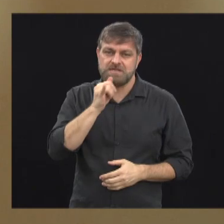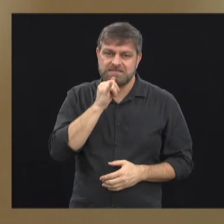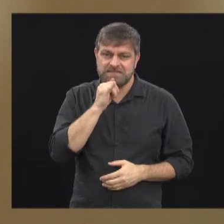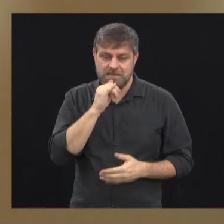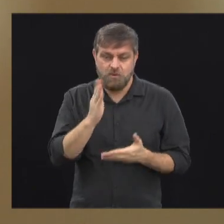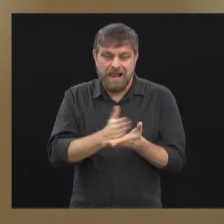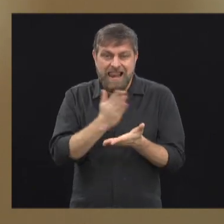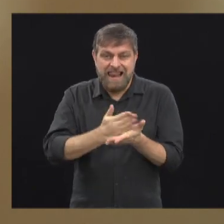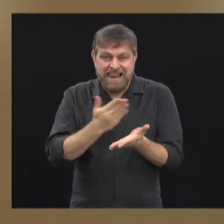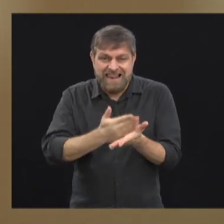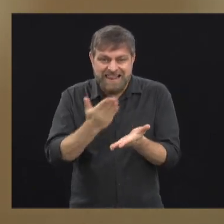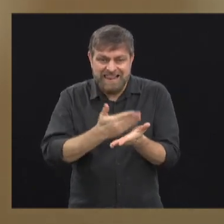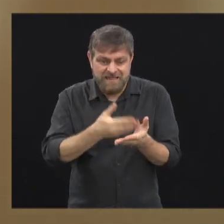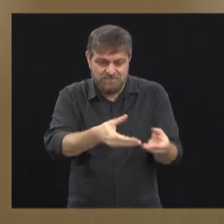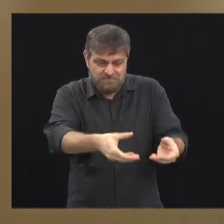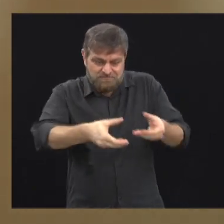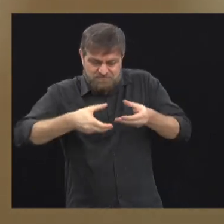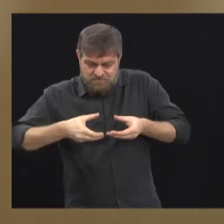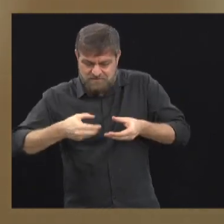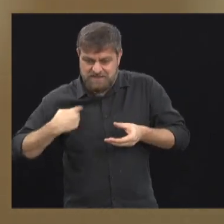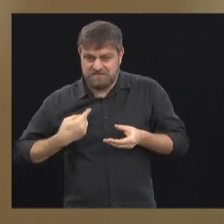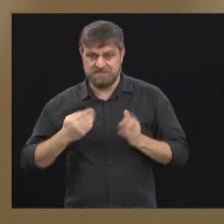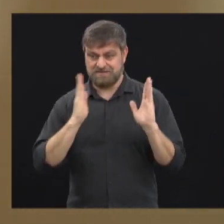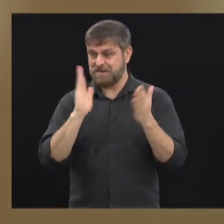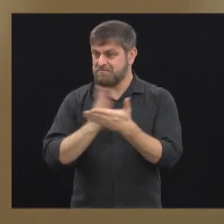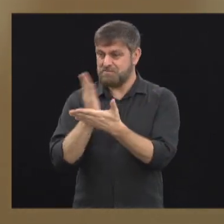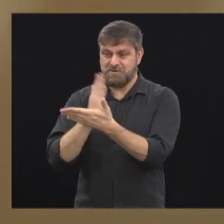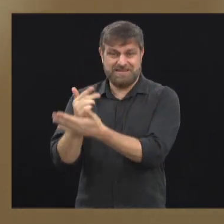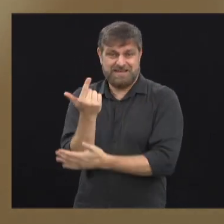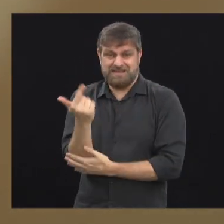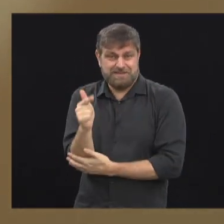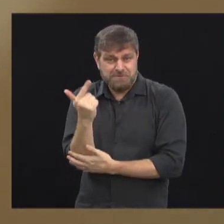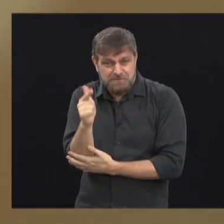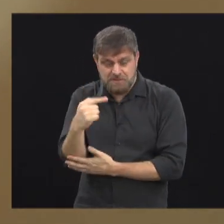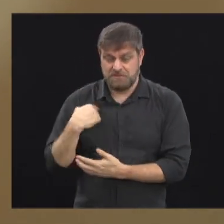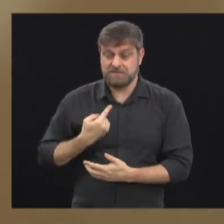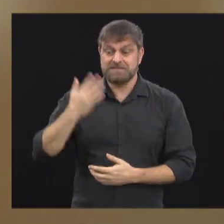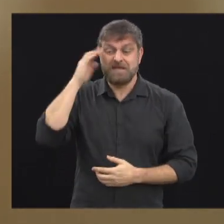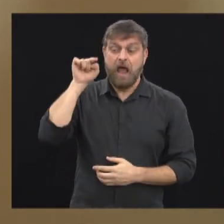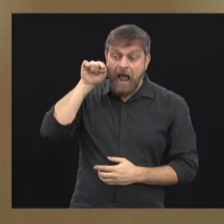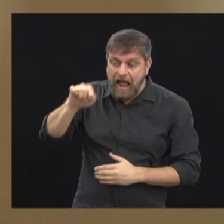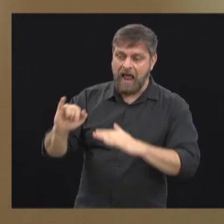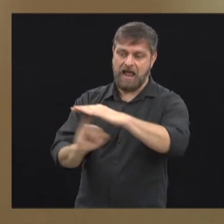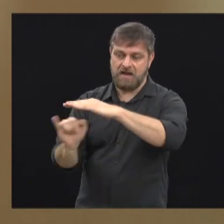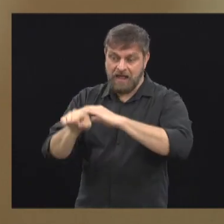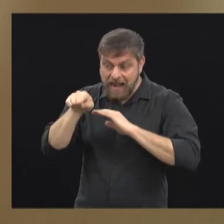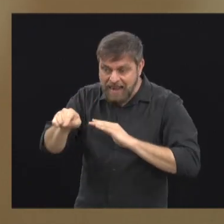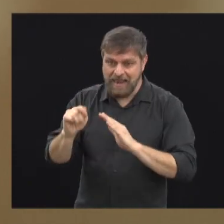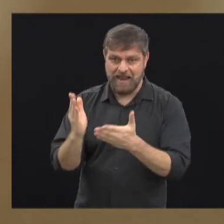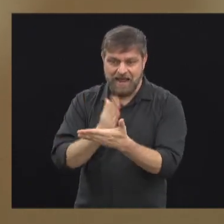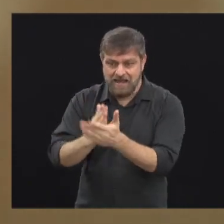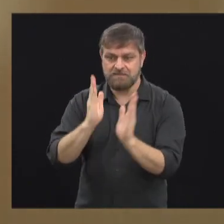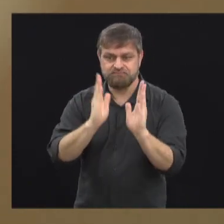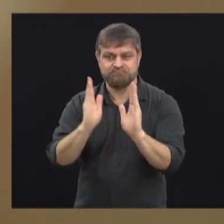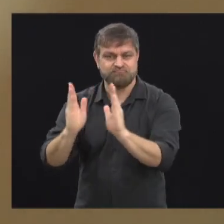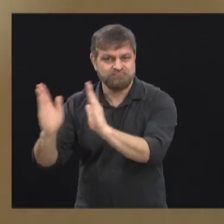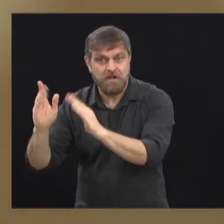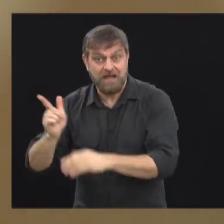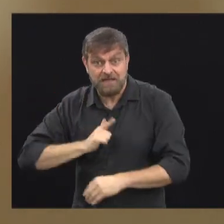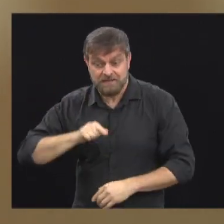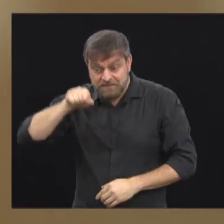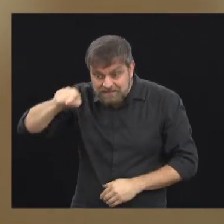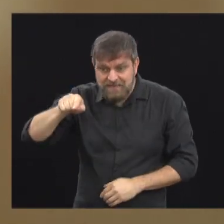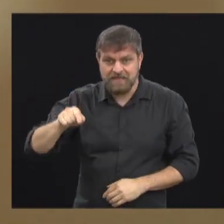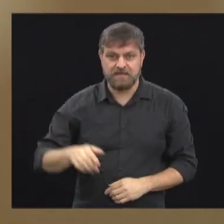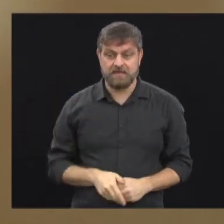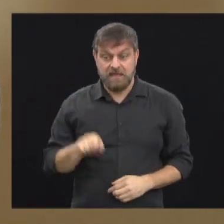doar livros. Então, nós não temos uma biblioteca aqui, mas nós sabemos que tem uma outra OSC aqui em Campinas que tem uma